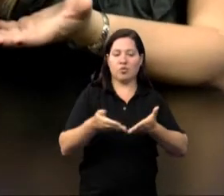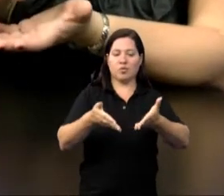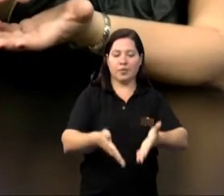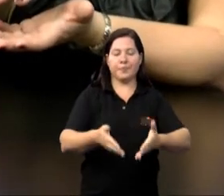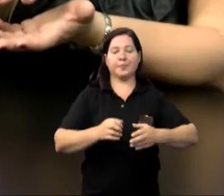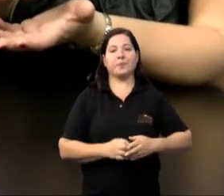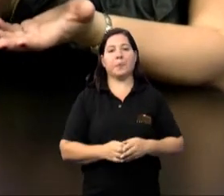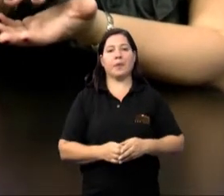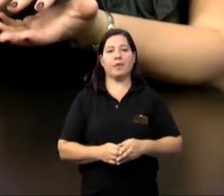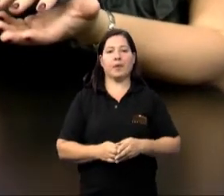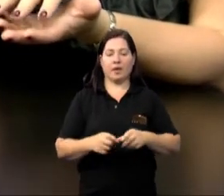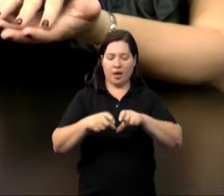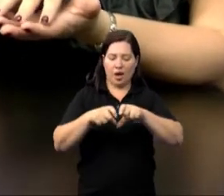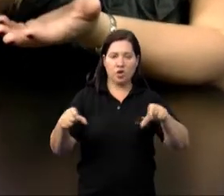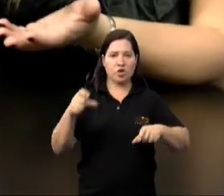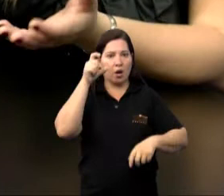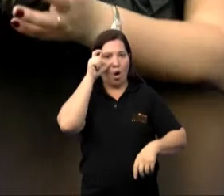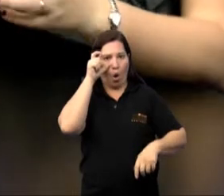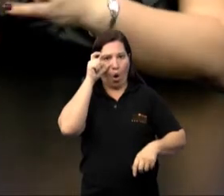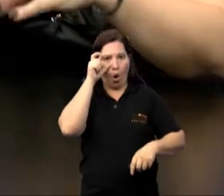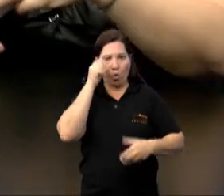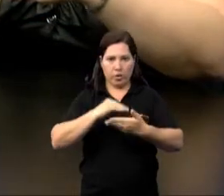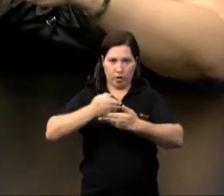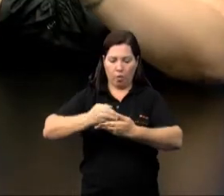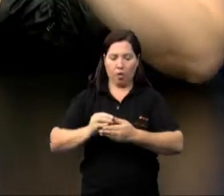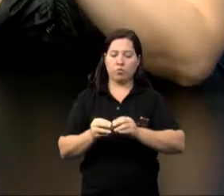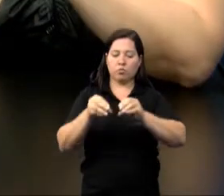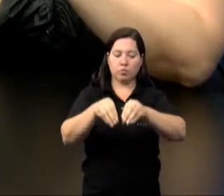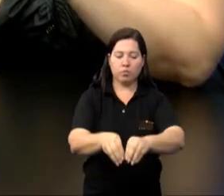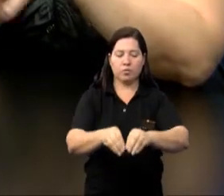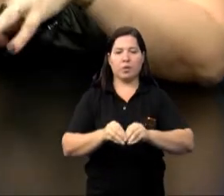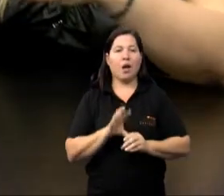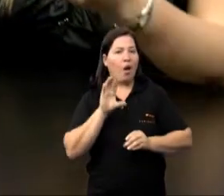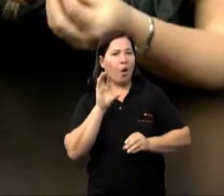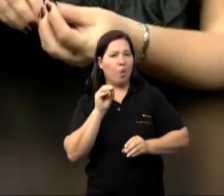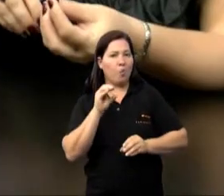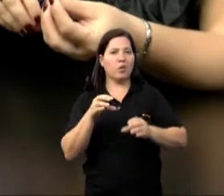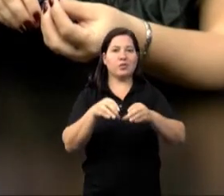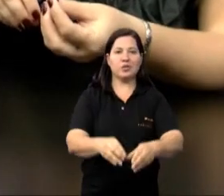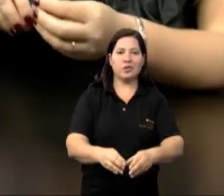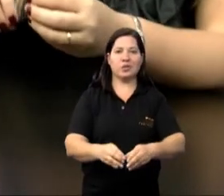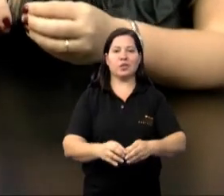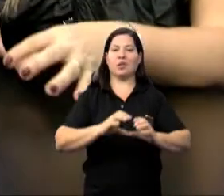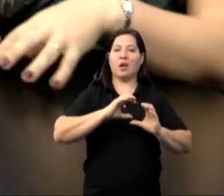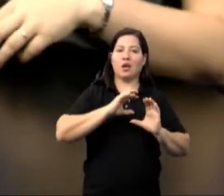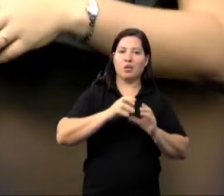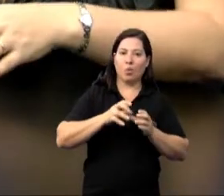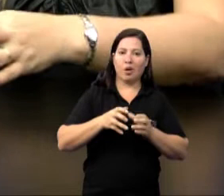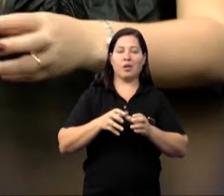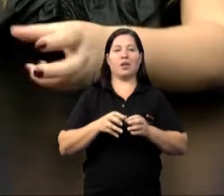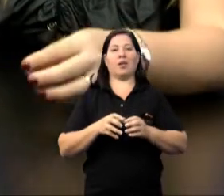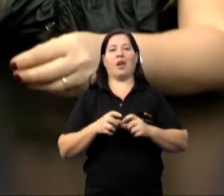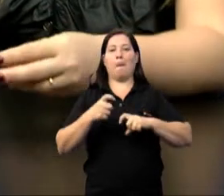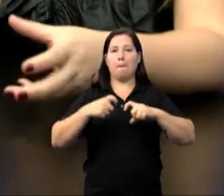aquela caixinha de óculos que você não usa mais, pode ser colocada aquela almofadinha, a bolinha de meia, né? Em que a criança